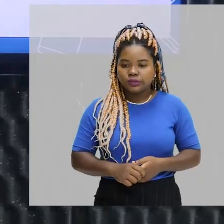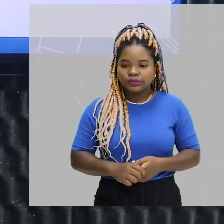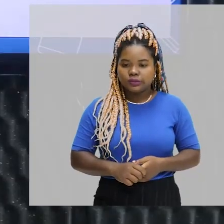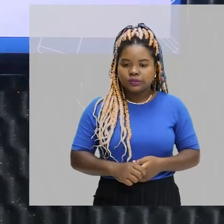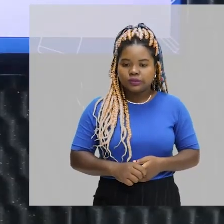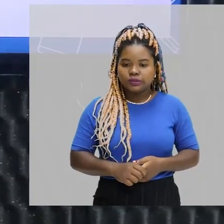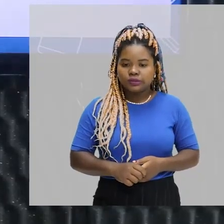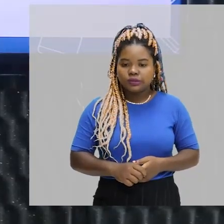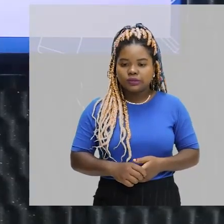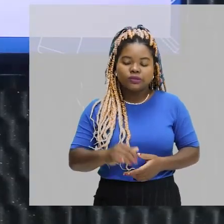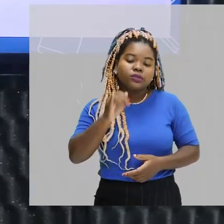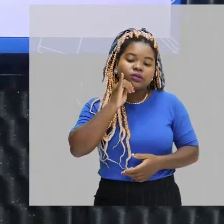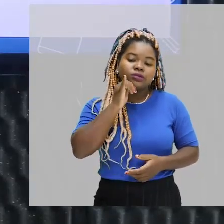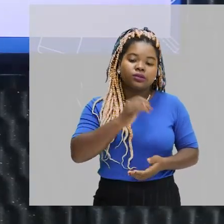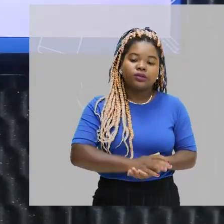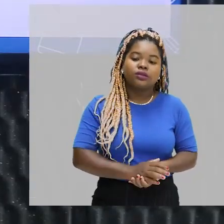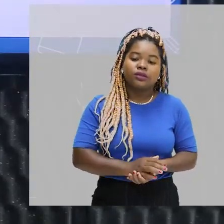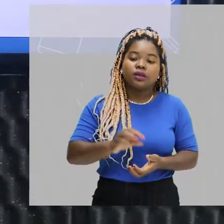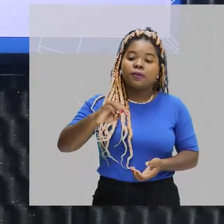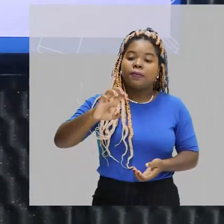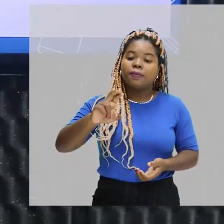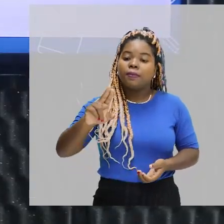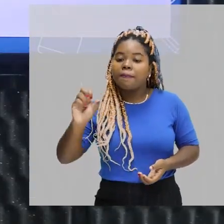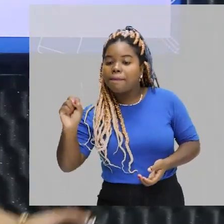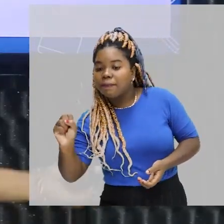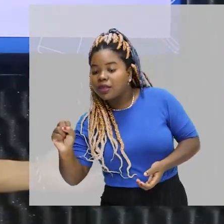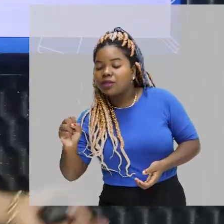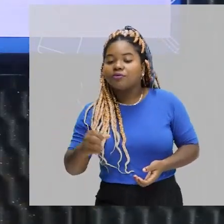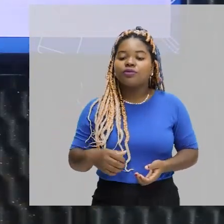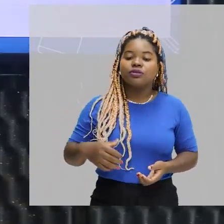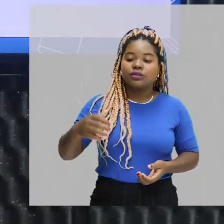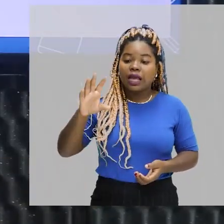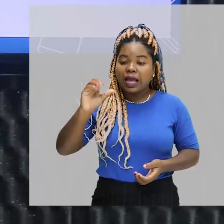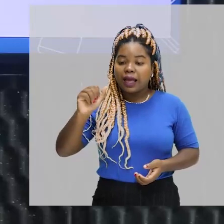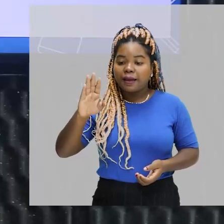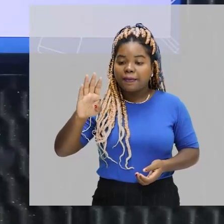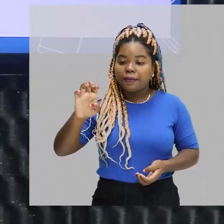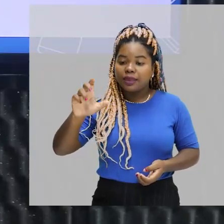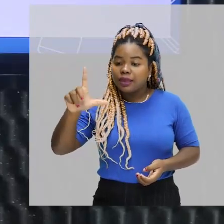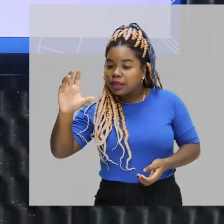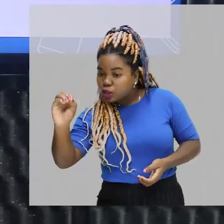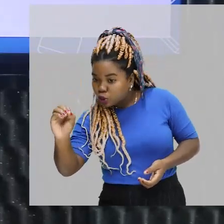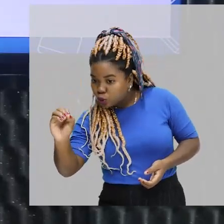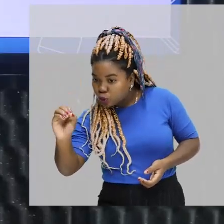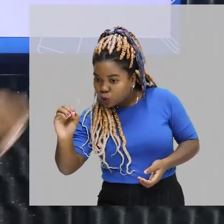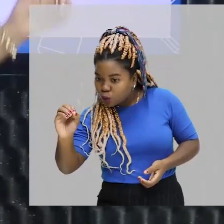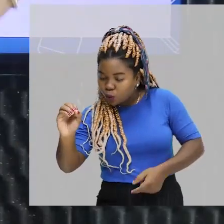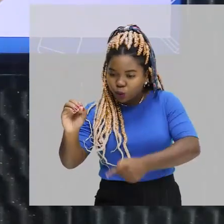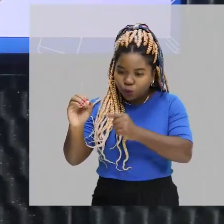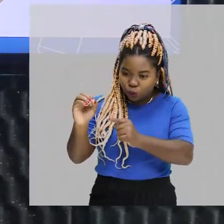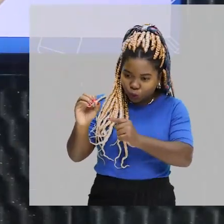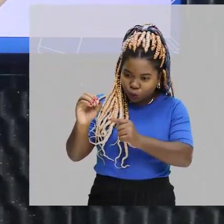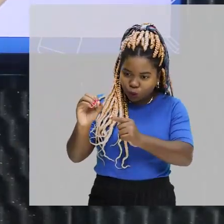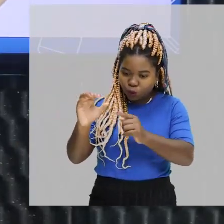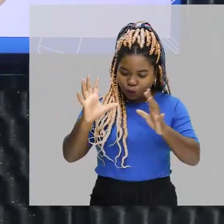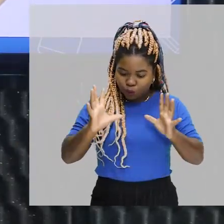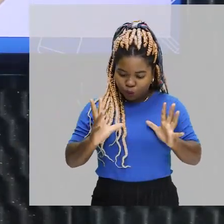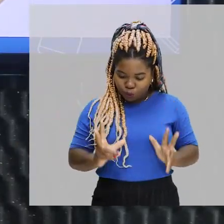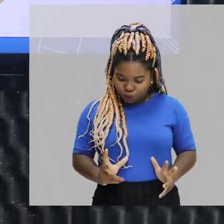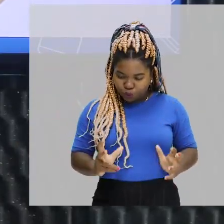meus cabelos estão limpo. Olha aí, número, né?